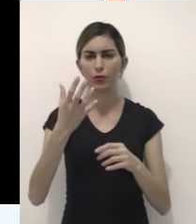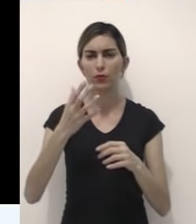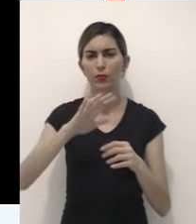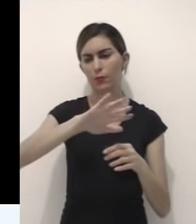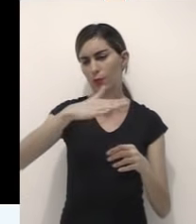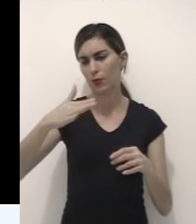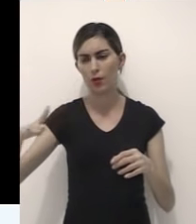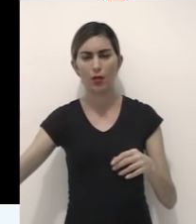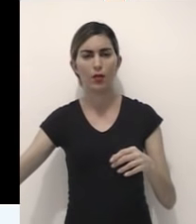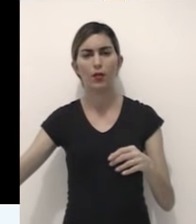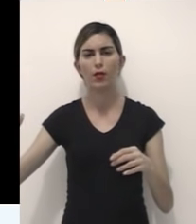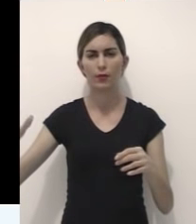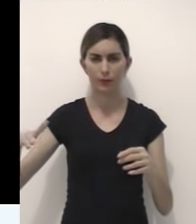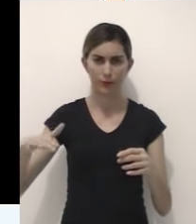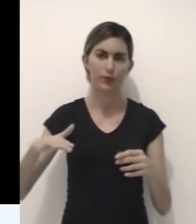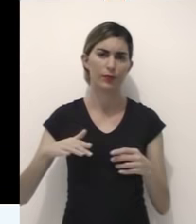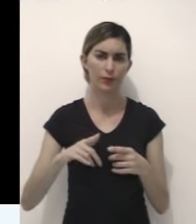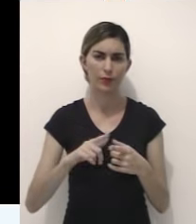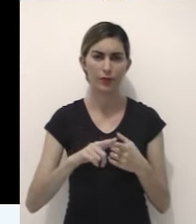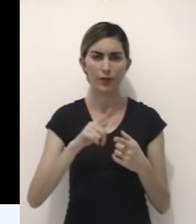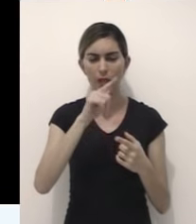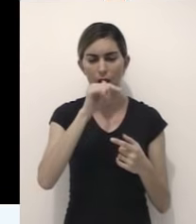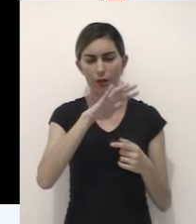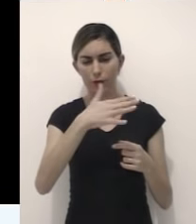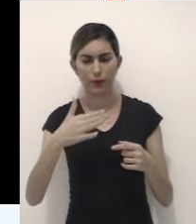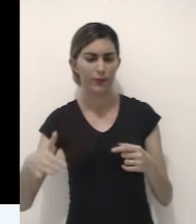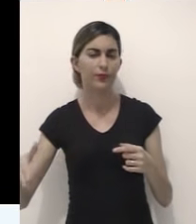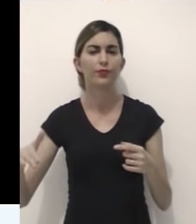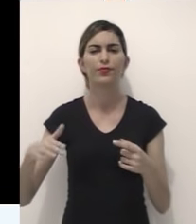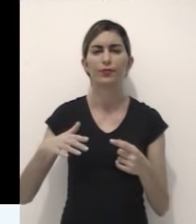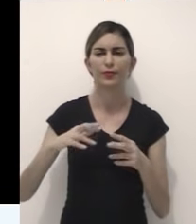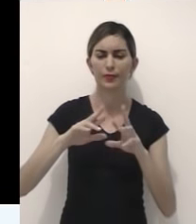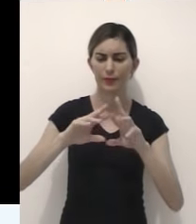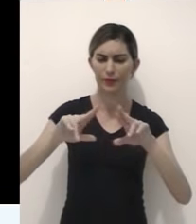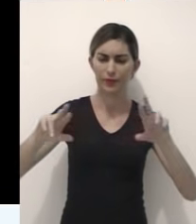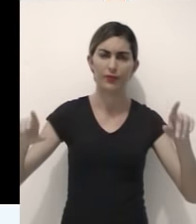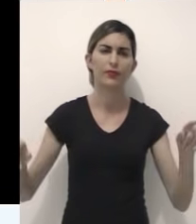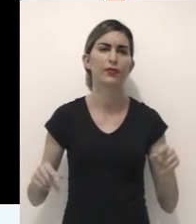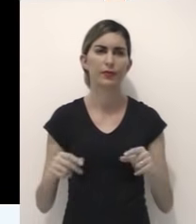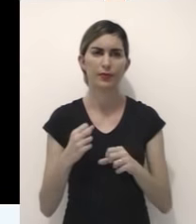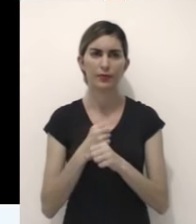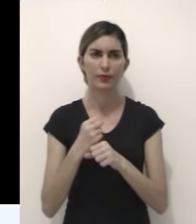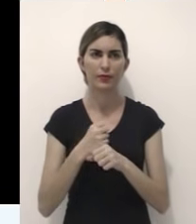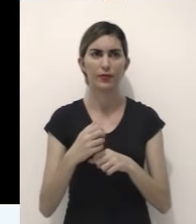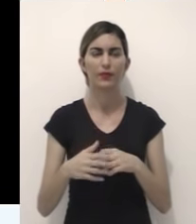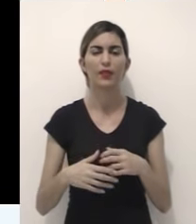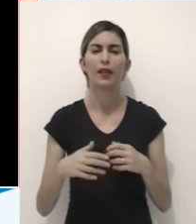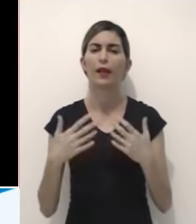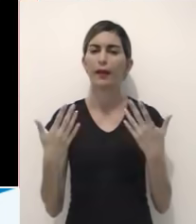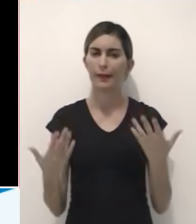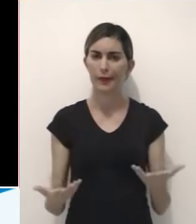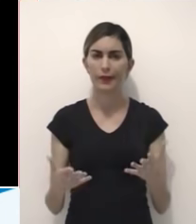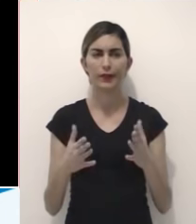causa marés, criando um ritmo que guia os seres humanos há milhares de anos.